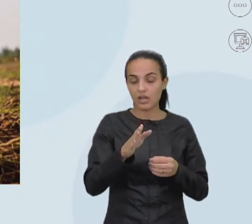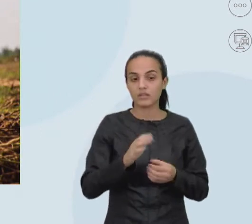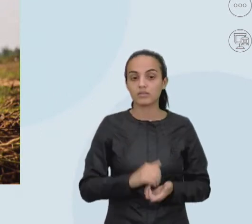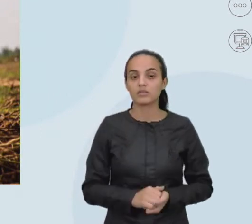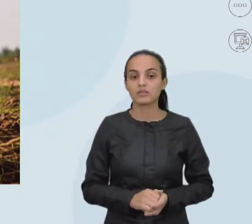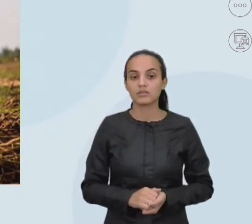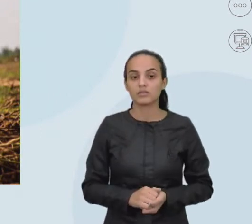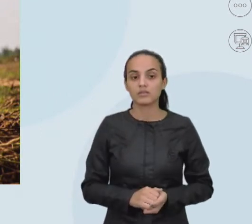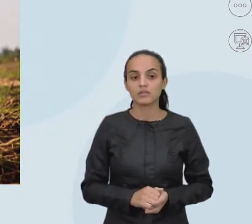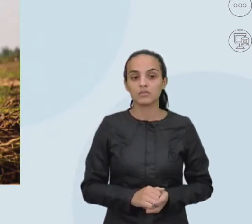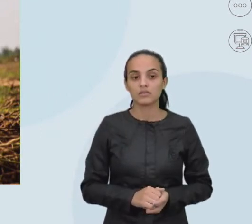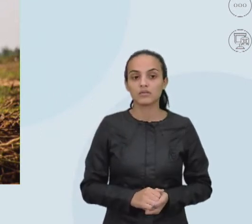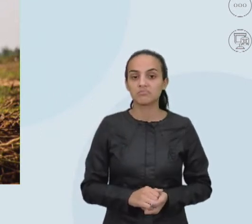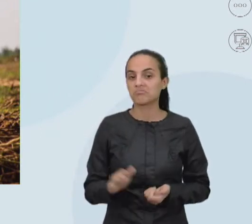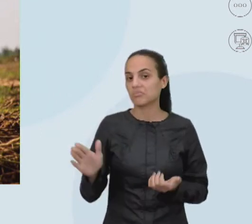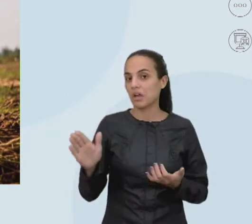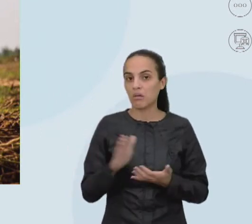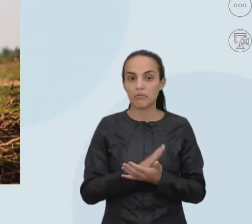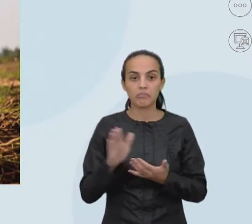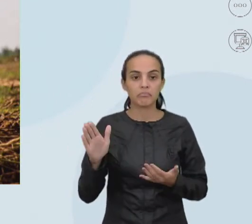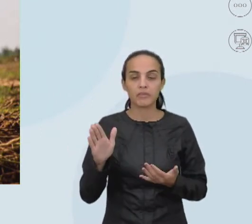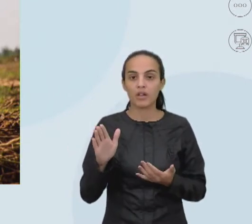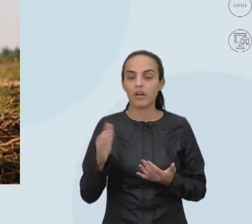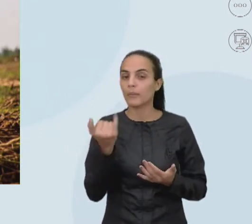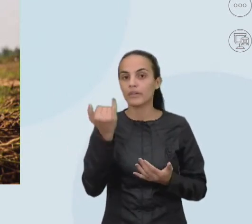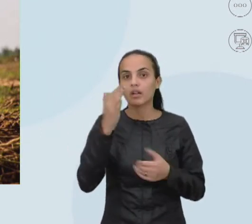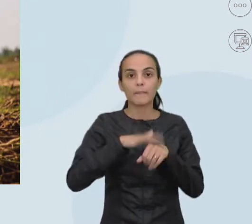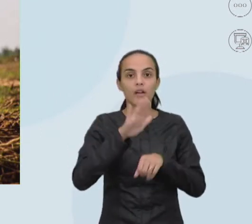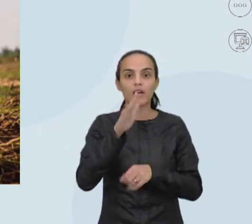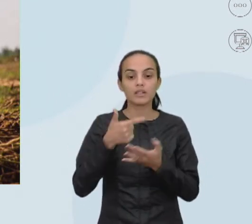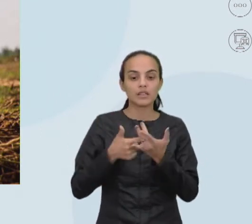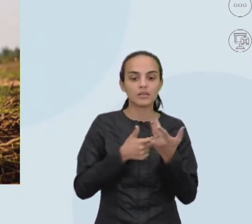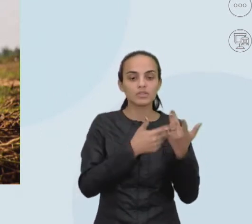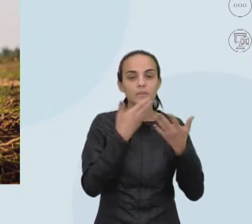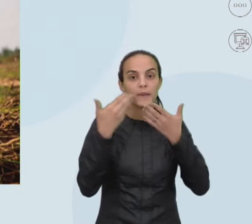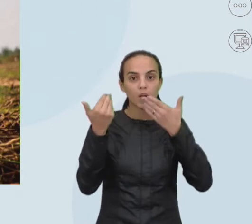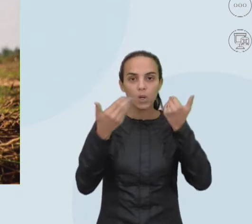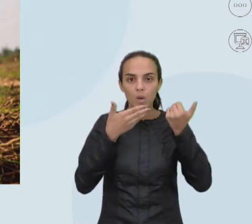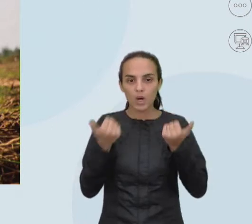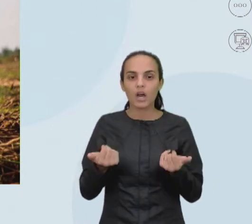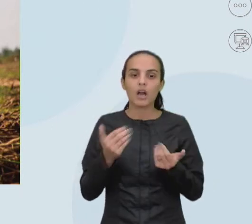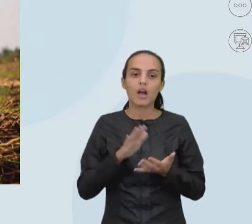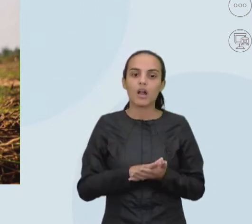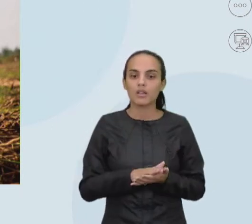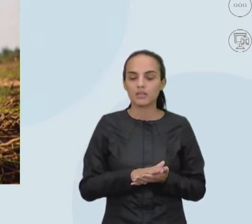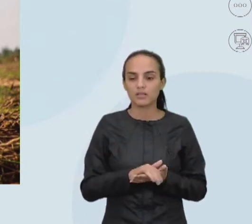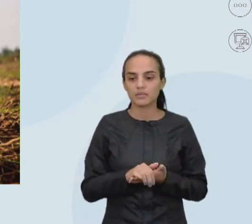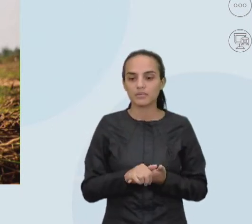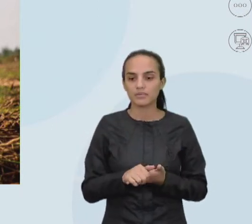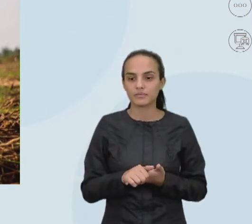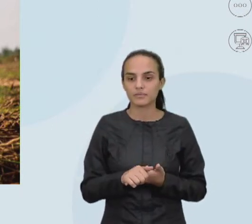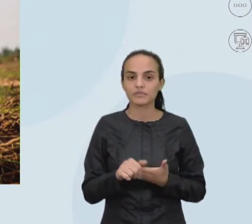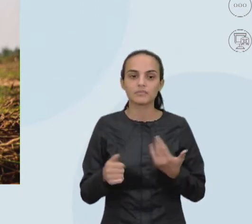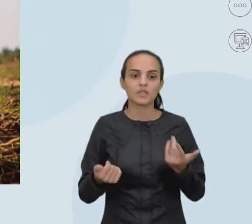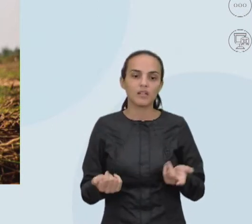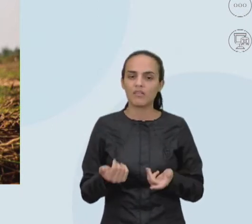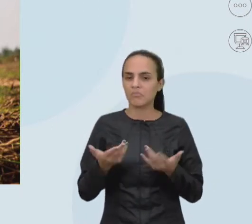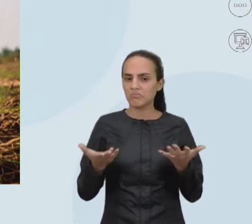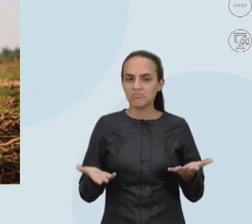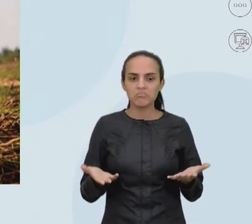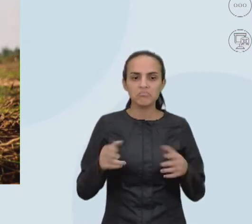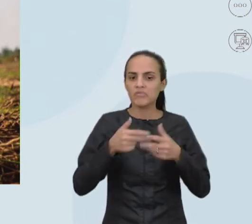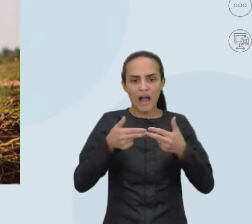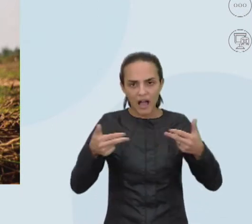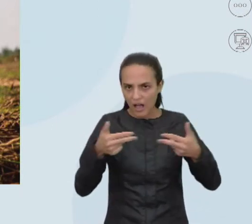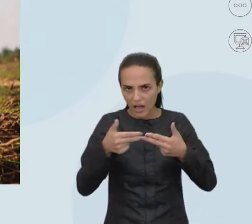com alguma eficiência maior, né, com uma tecnologia melhorada. Então, uma gasificação, turbinas,